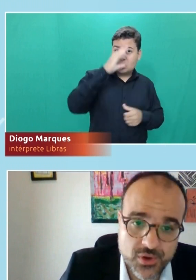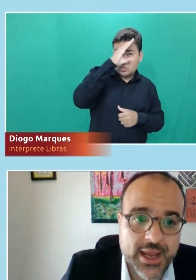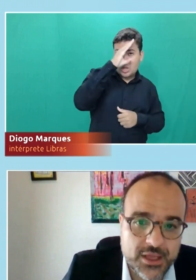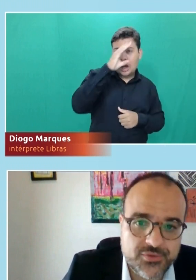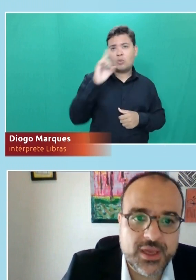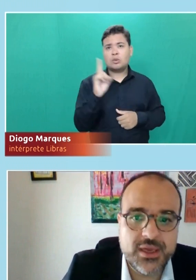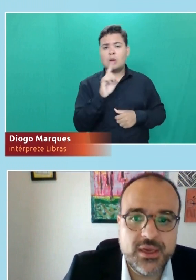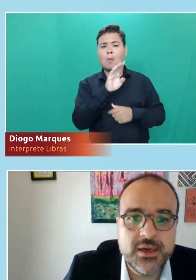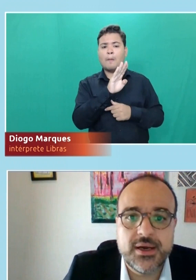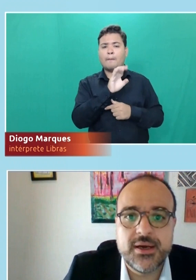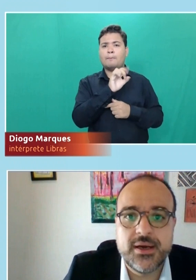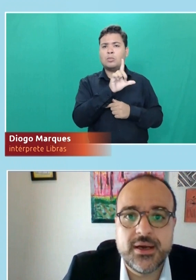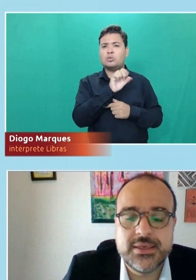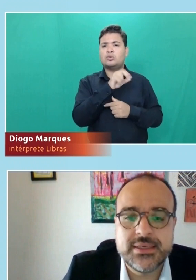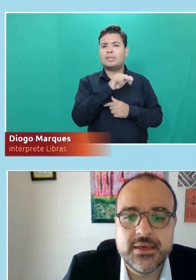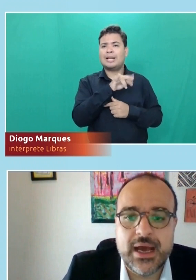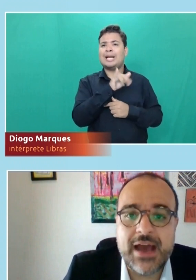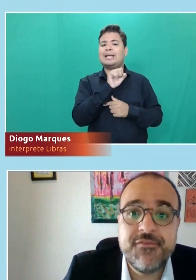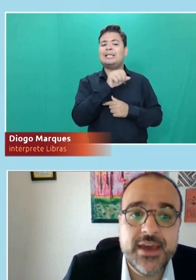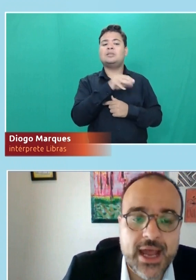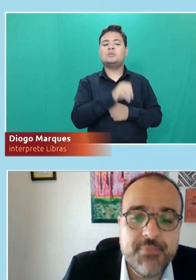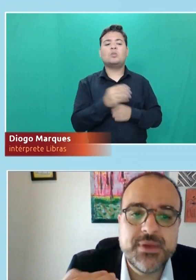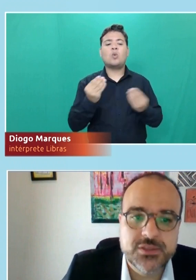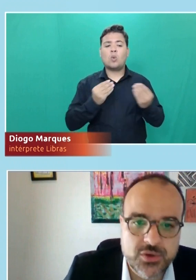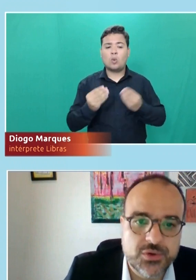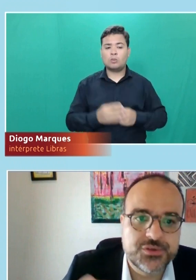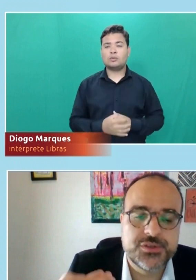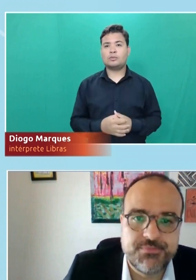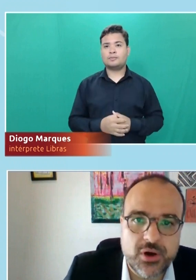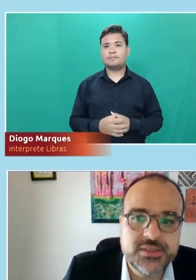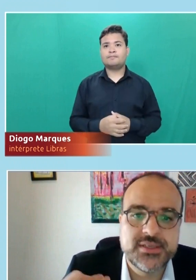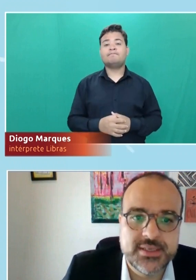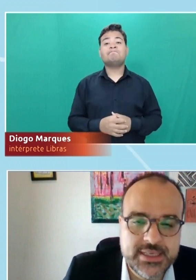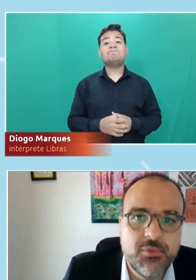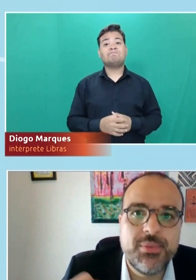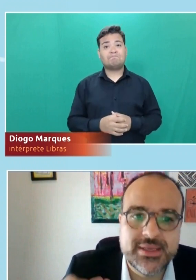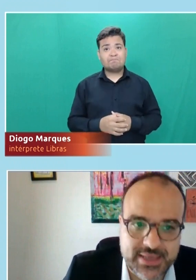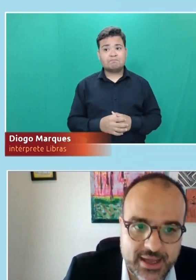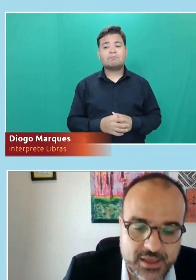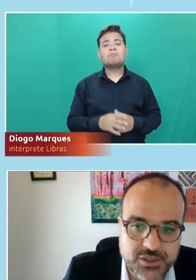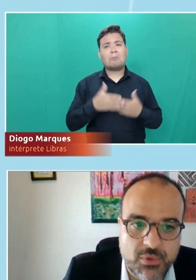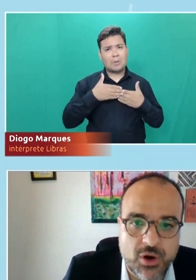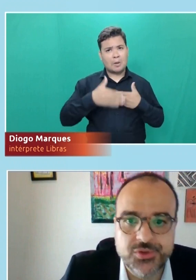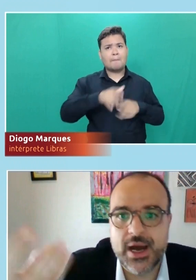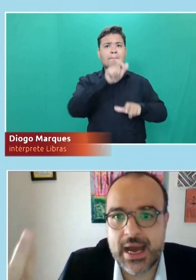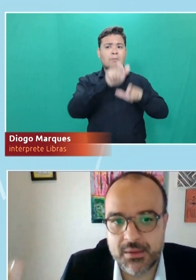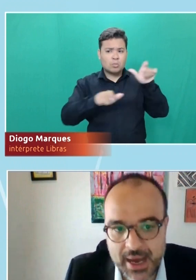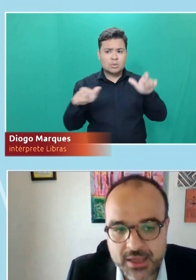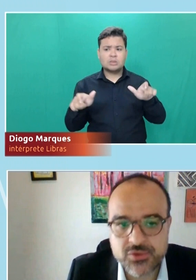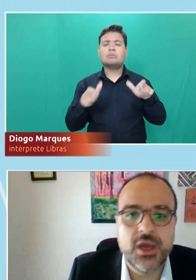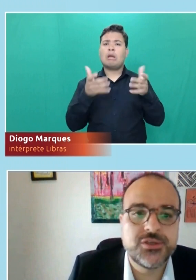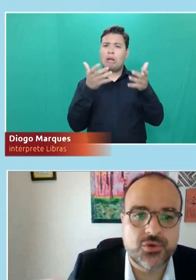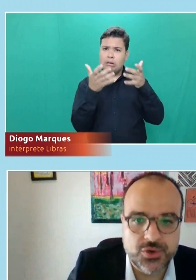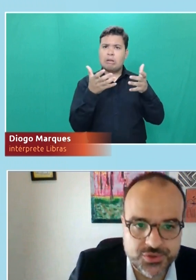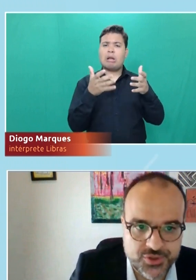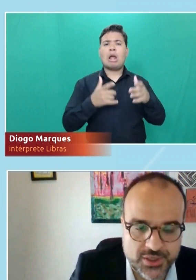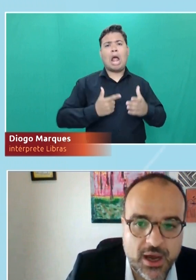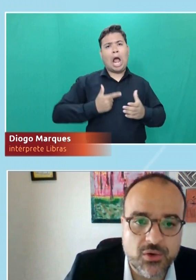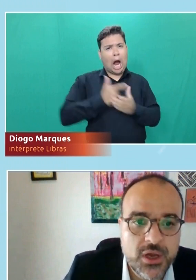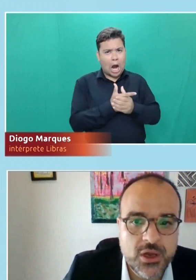O ponto concreto é que haverá pessoas dispostas a se mobilizarem de modo armado